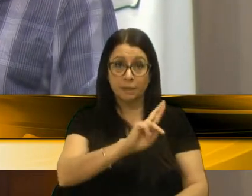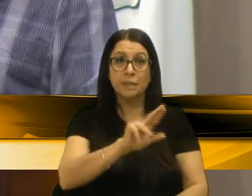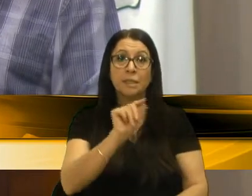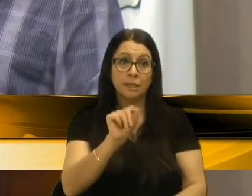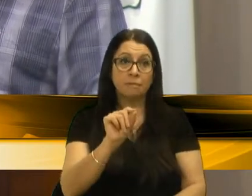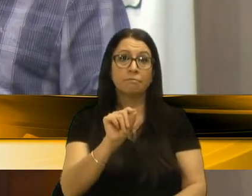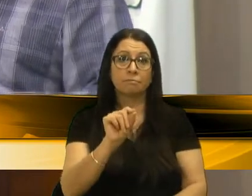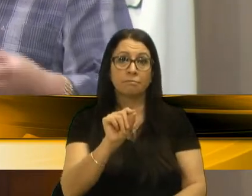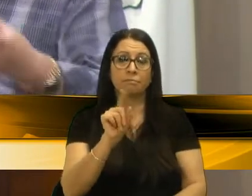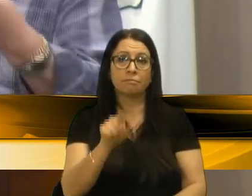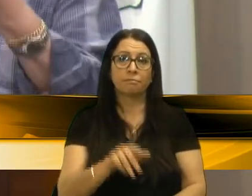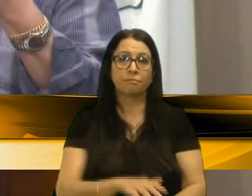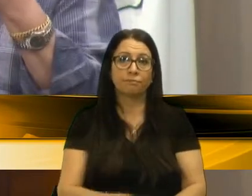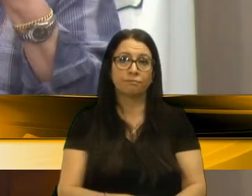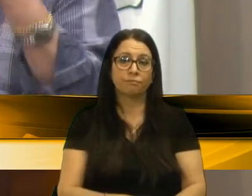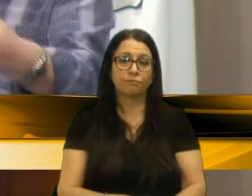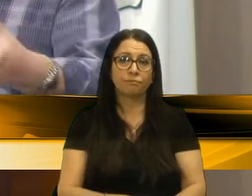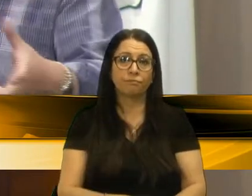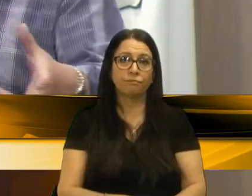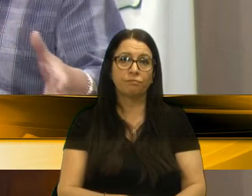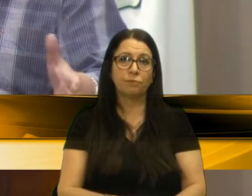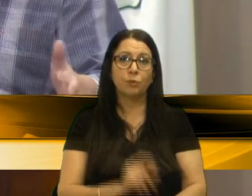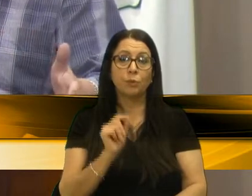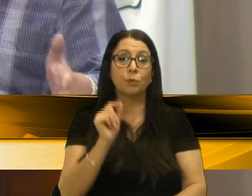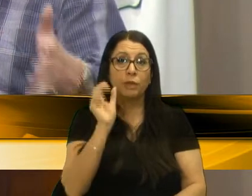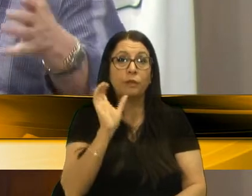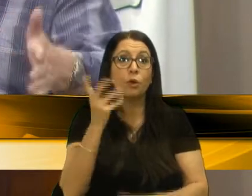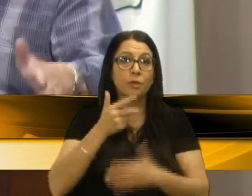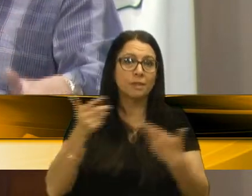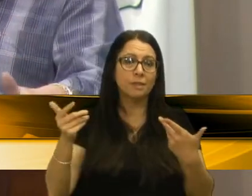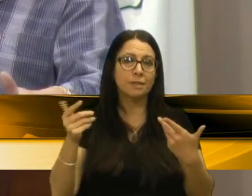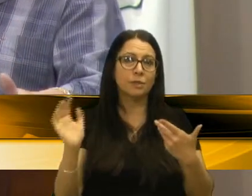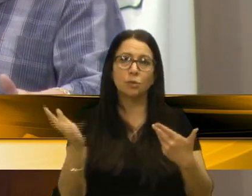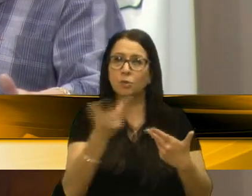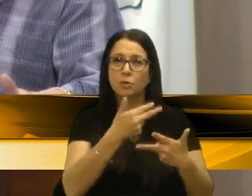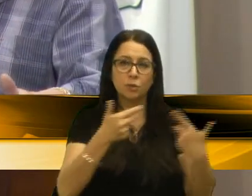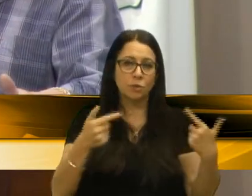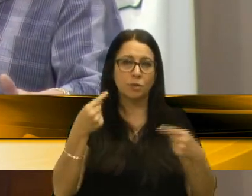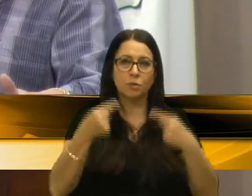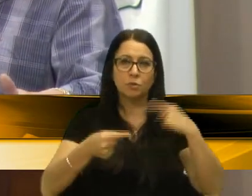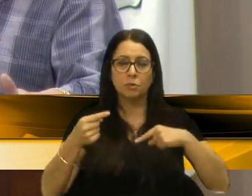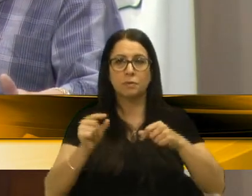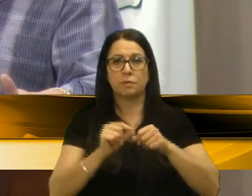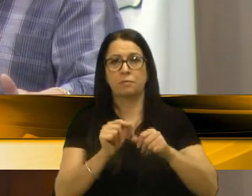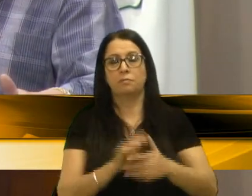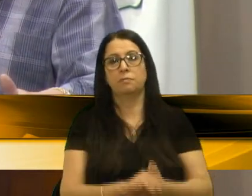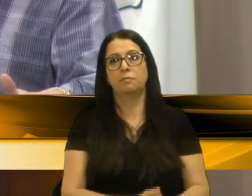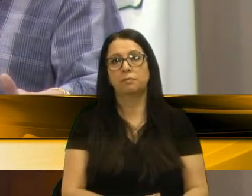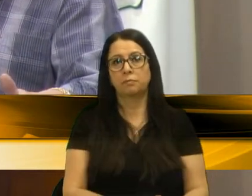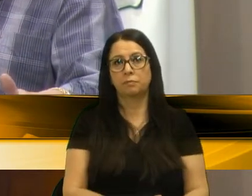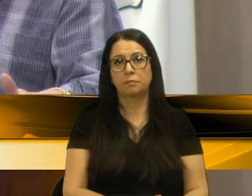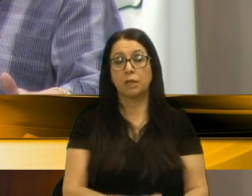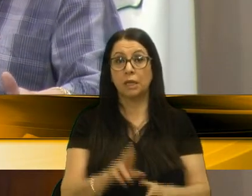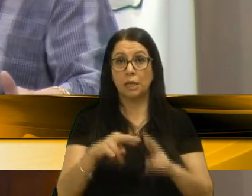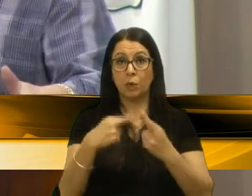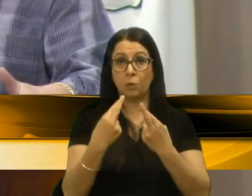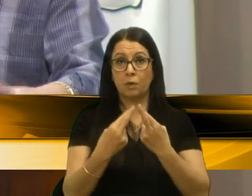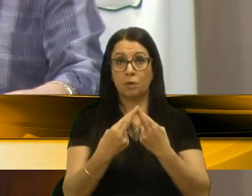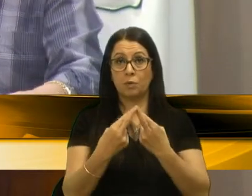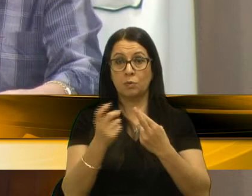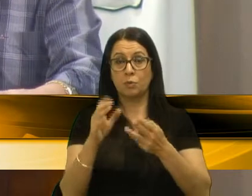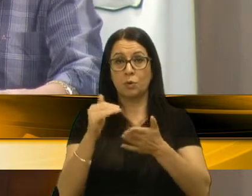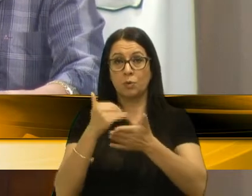exatamente o desfecho, né, de todas as discussões que fizemos, né? Reuniões só com os